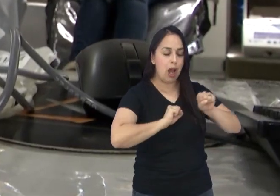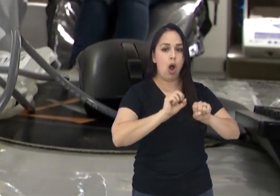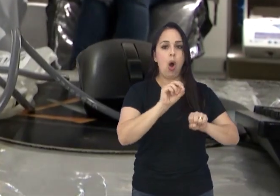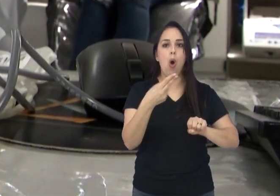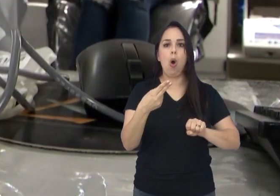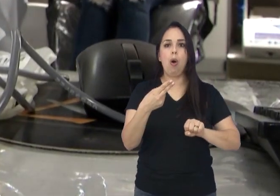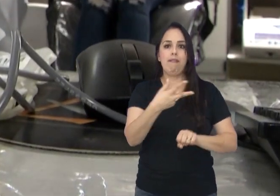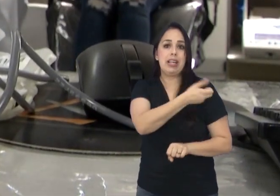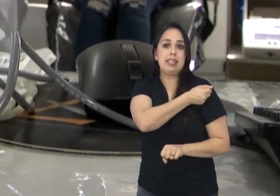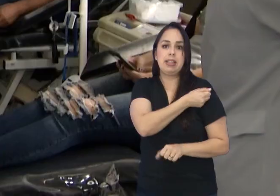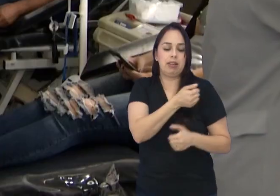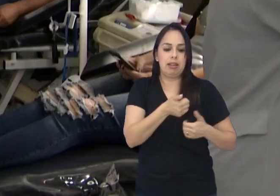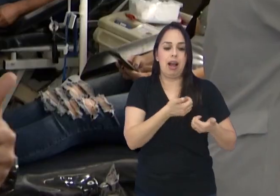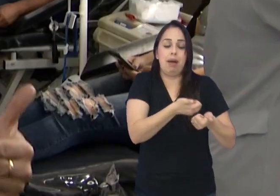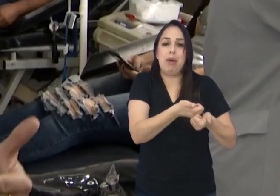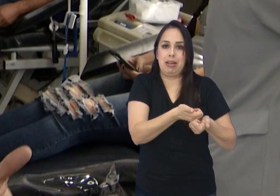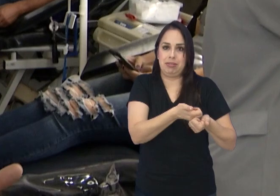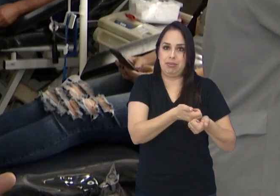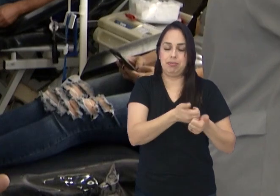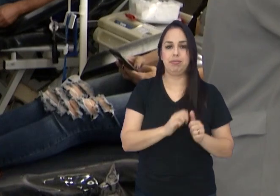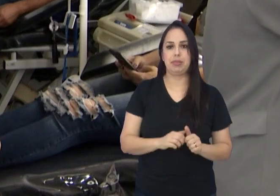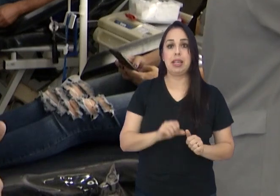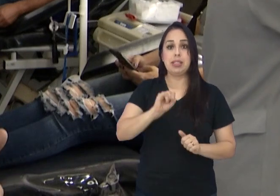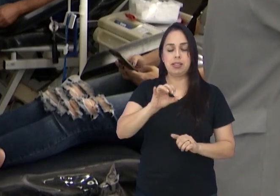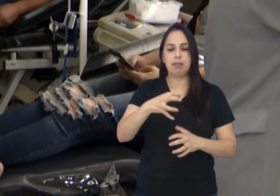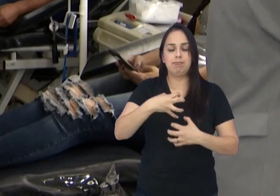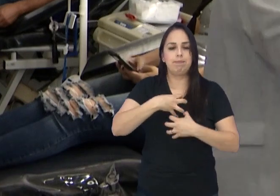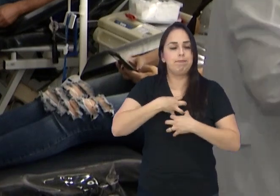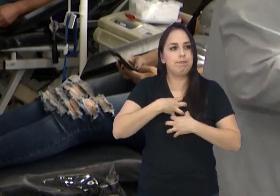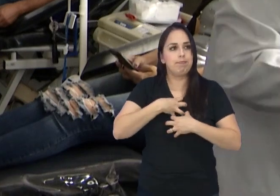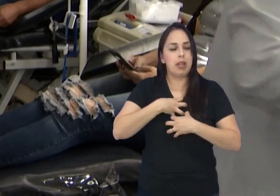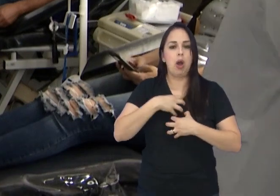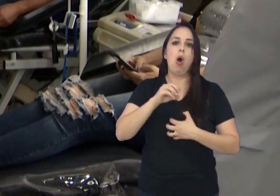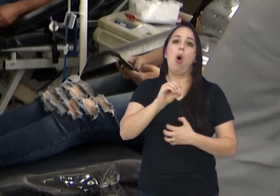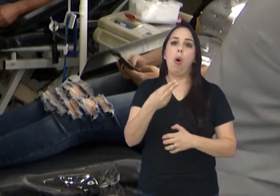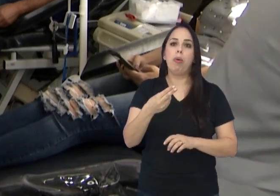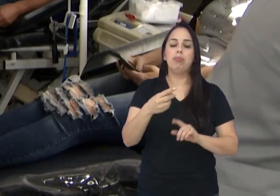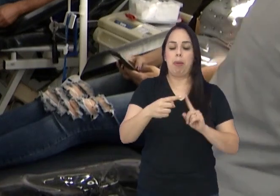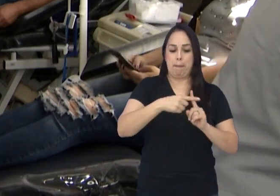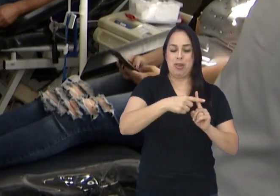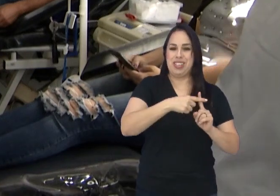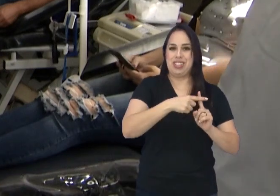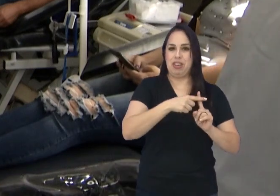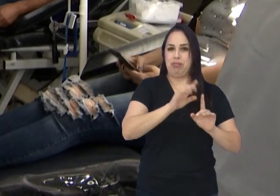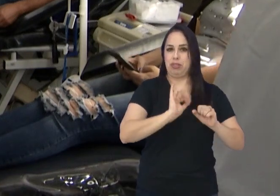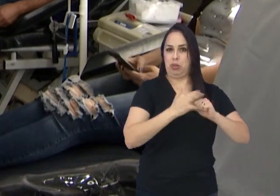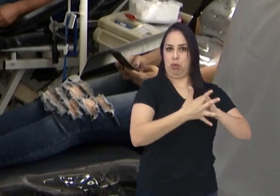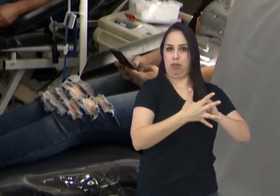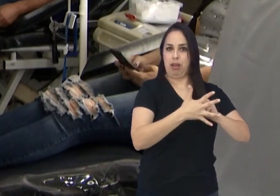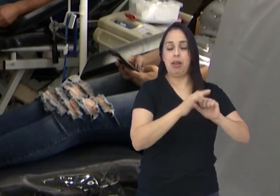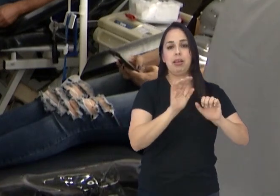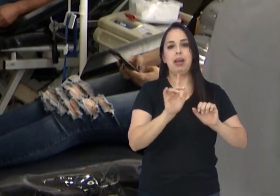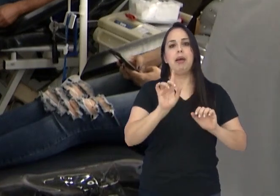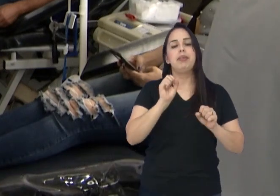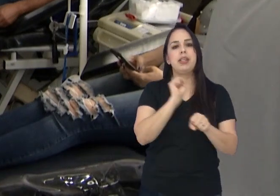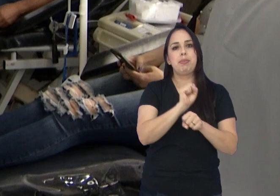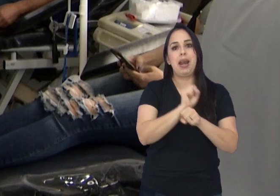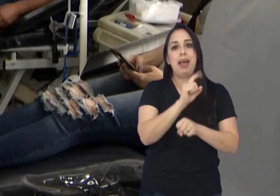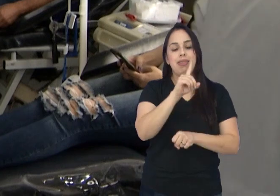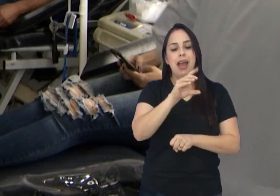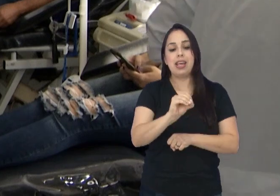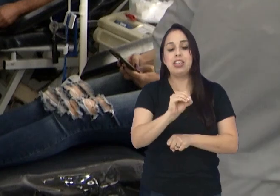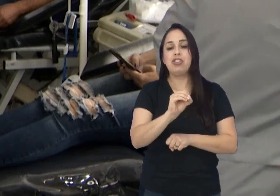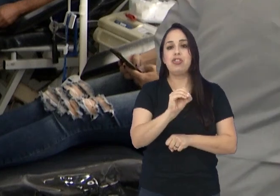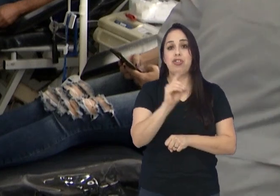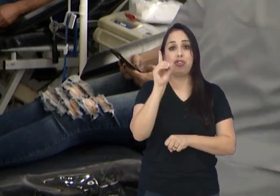vacinado recentemente. Quem apresentar algum sintoma e testar positivo para o Covid poderá fazer a sua doação 10 dias após o término